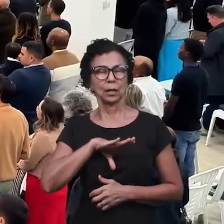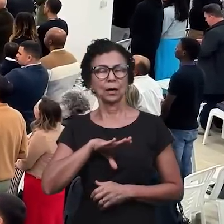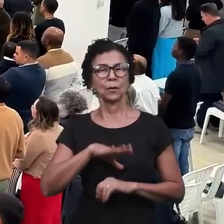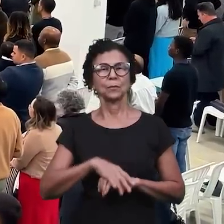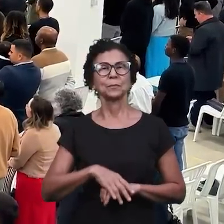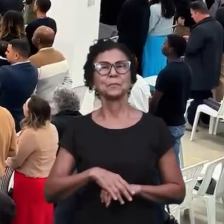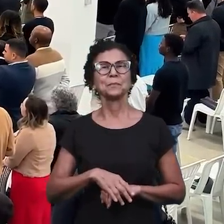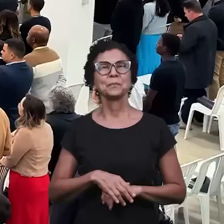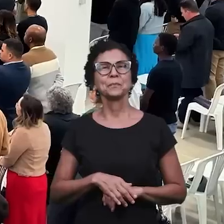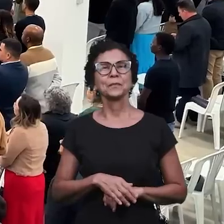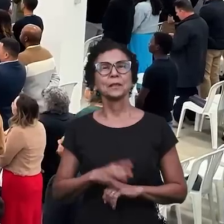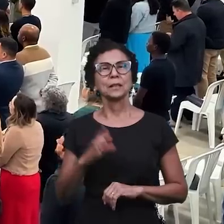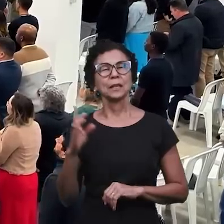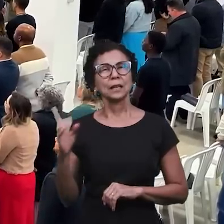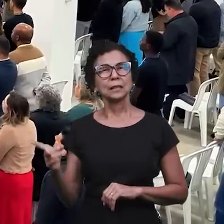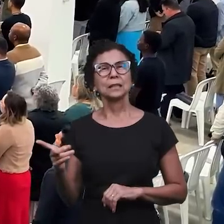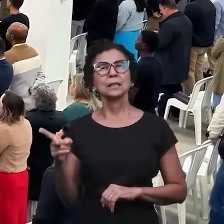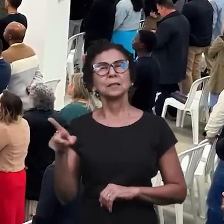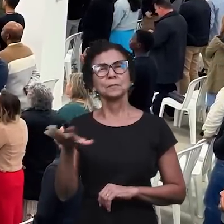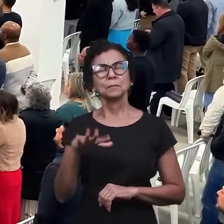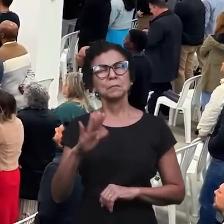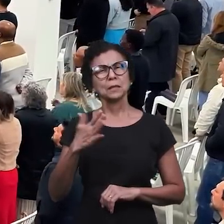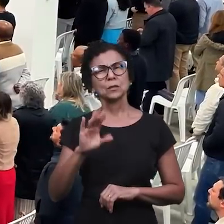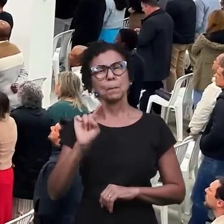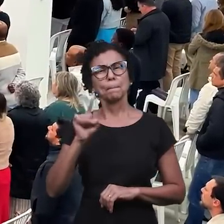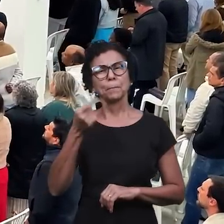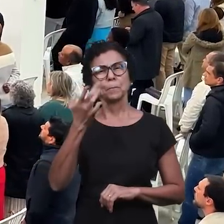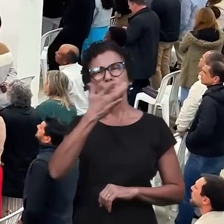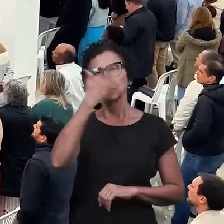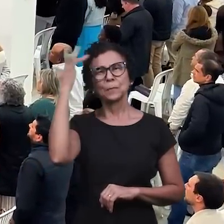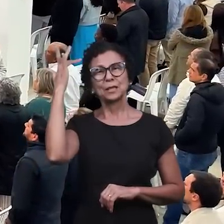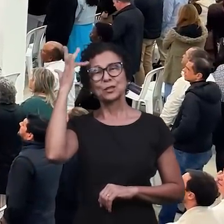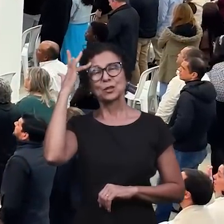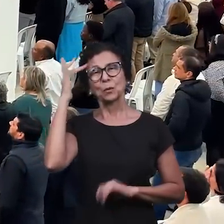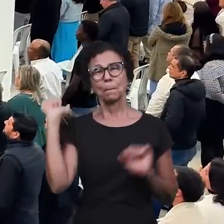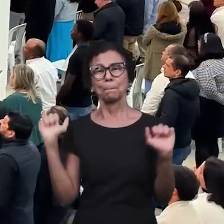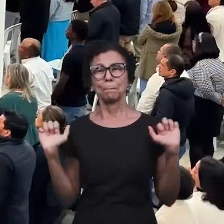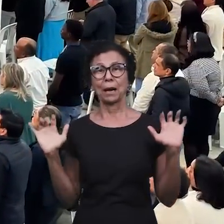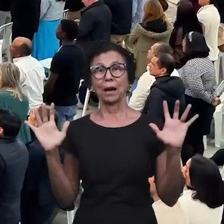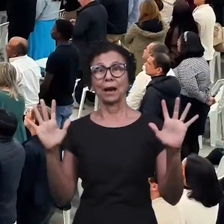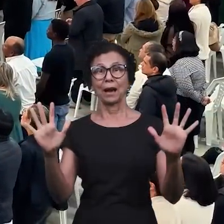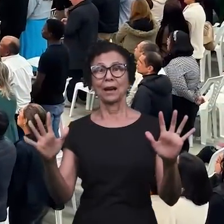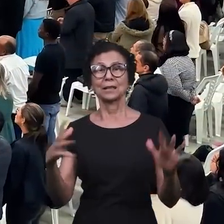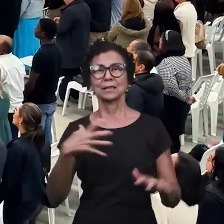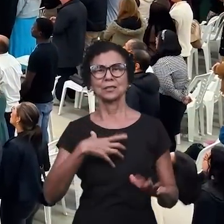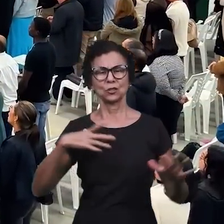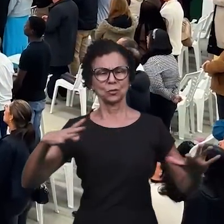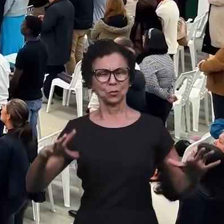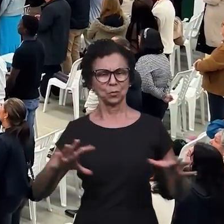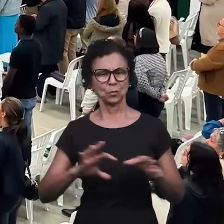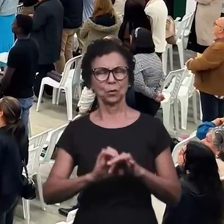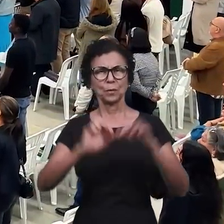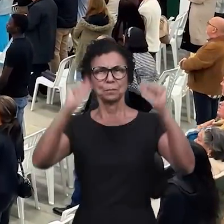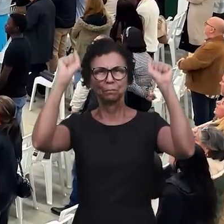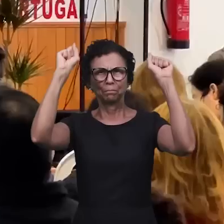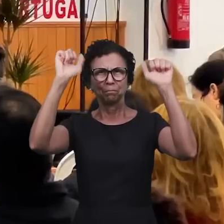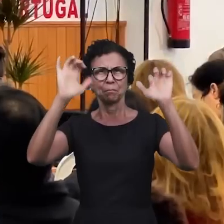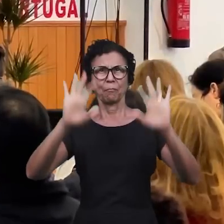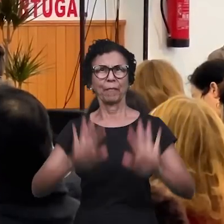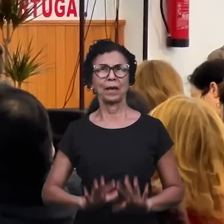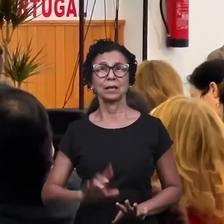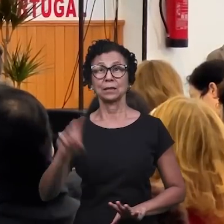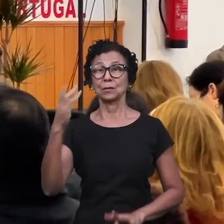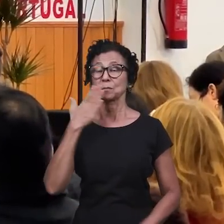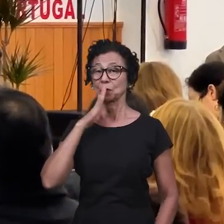do exterior, onde um grupo com aproximadamente 1000 pessoas puderam desfrutar da comunhão e da chuva de bênçãos que o Senhor